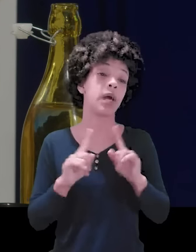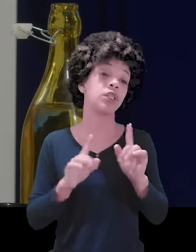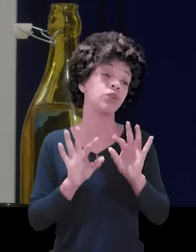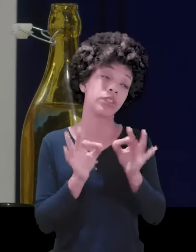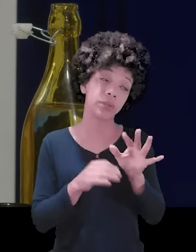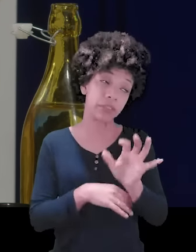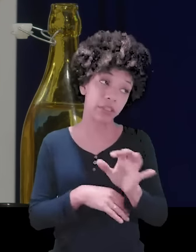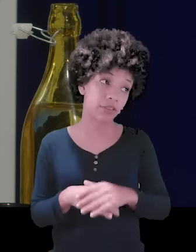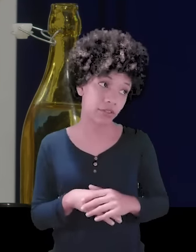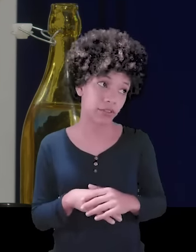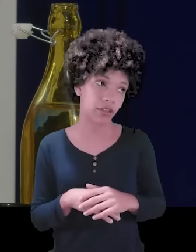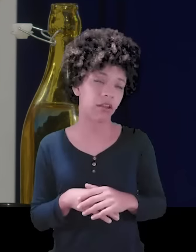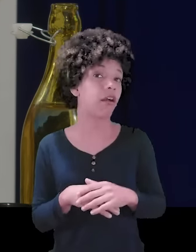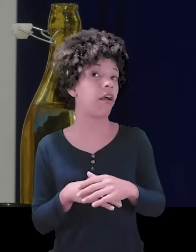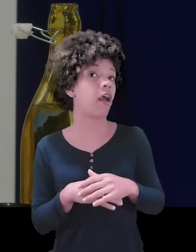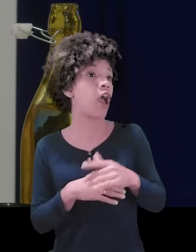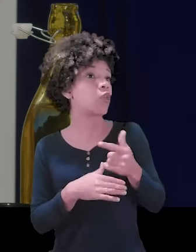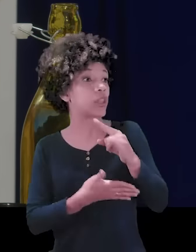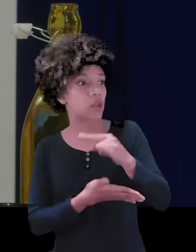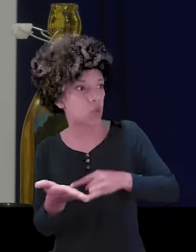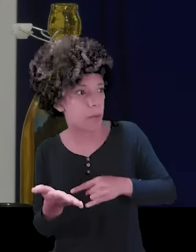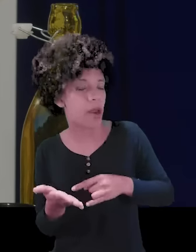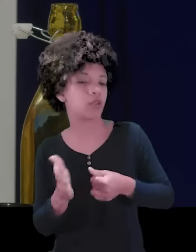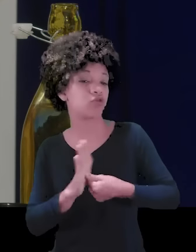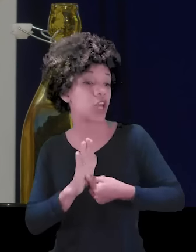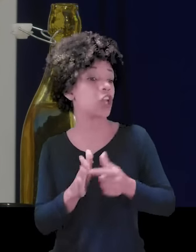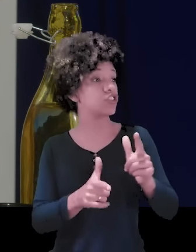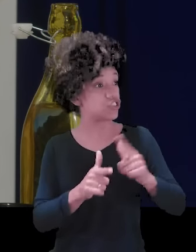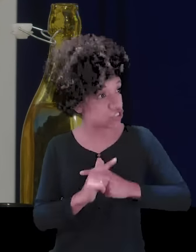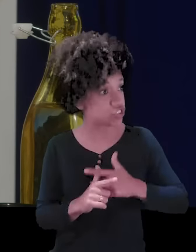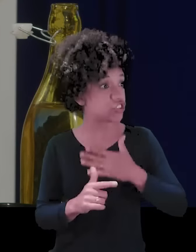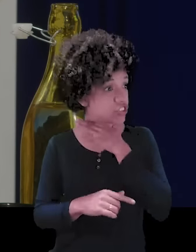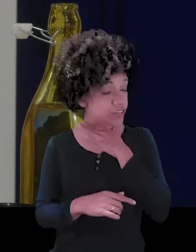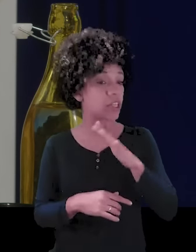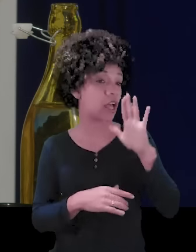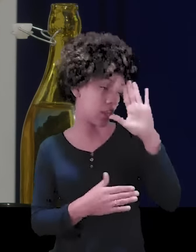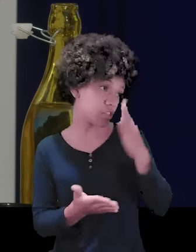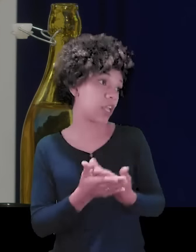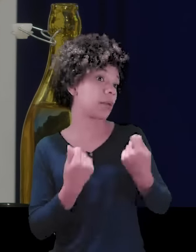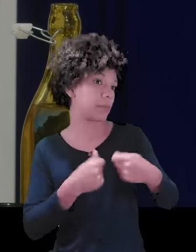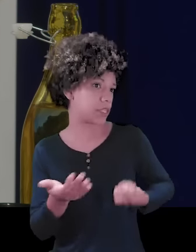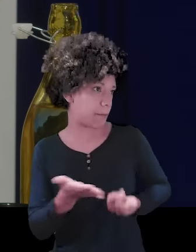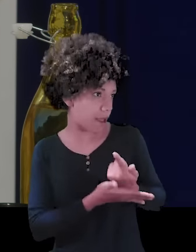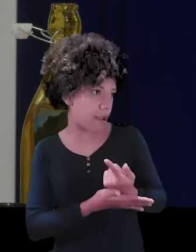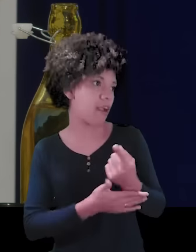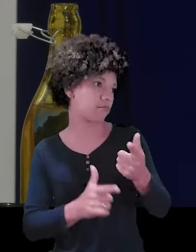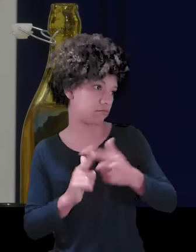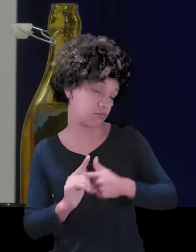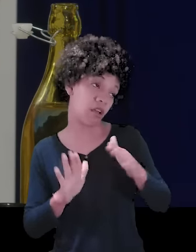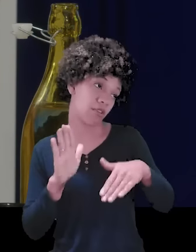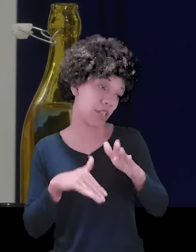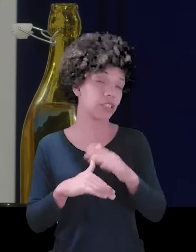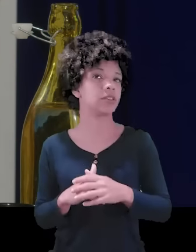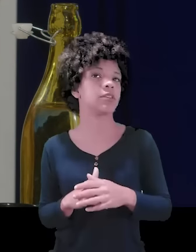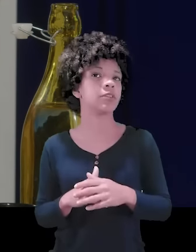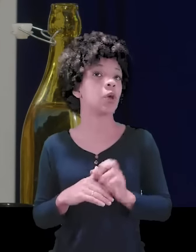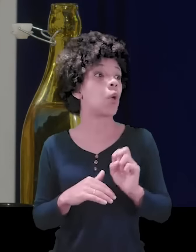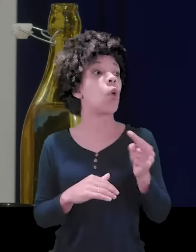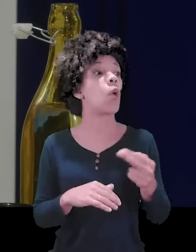o mais comum é isso é vou ficar sem o documento vai ficar com dívida vai acreditar que precisa pagar aquela Dívida muitas vezes